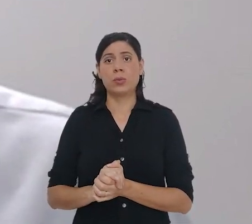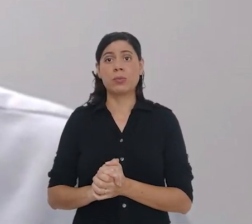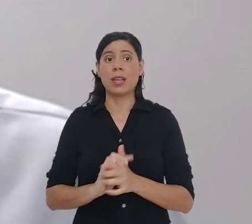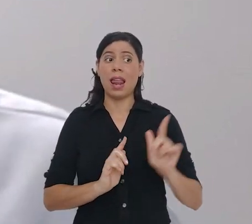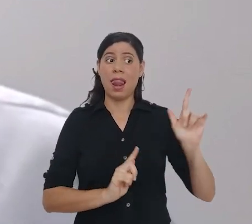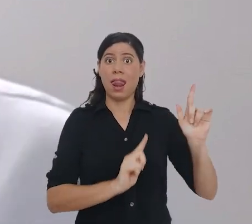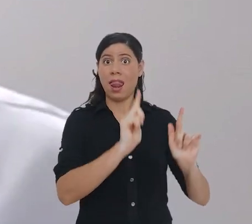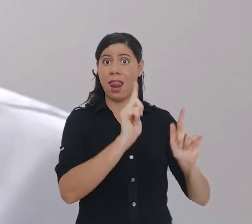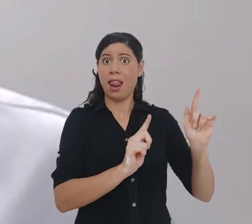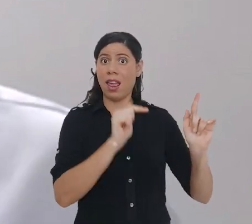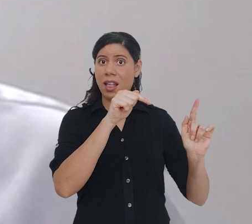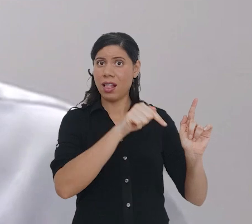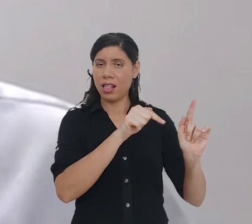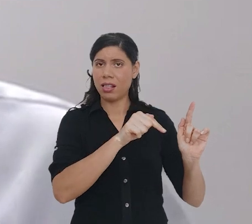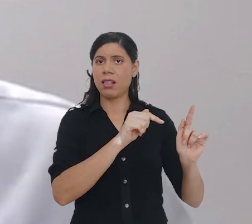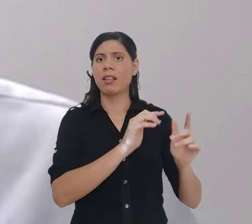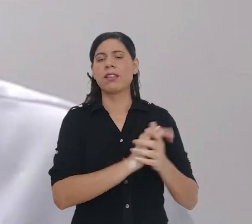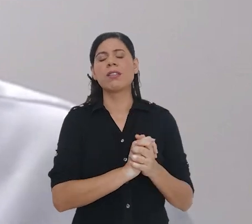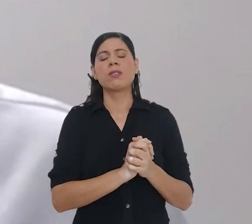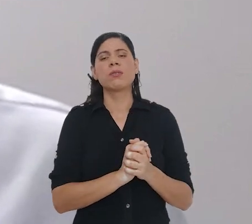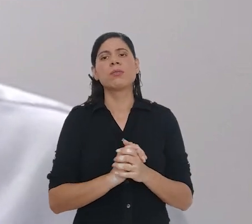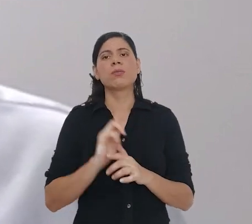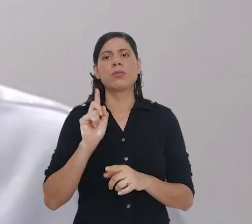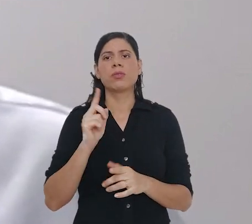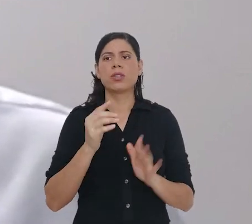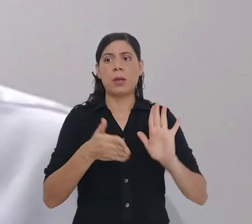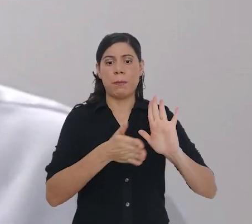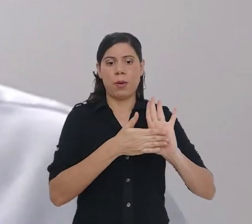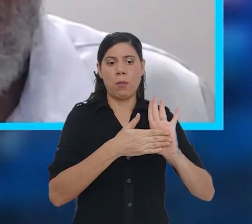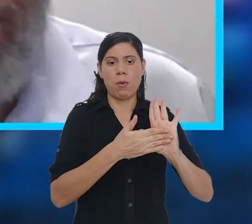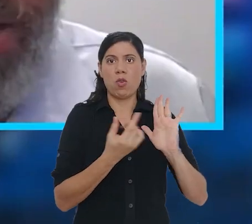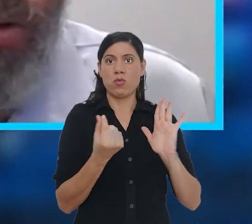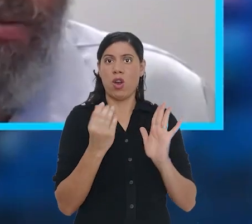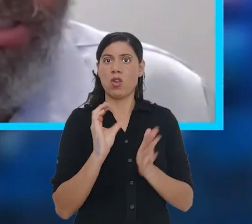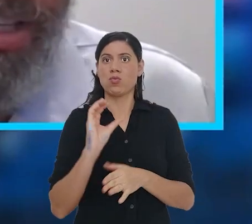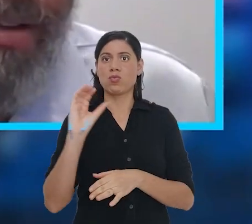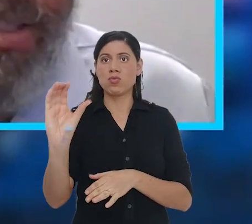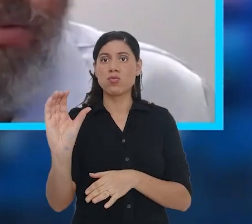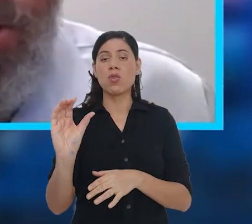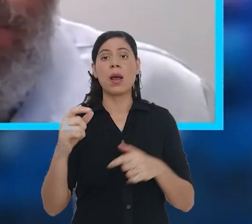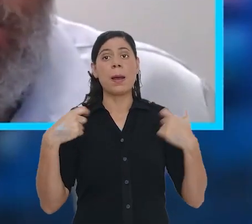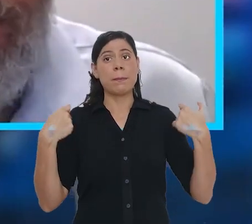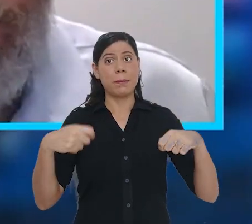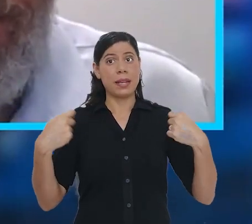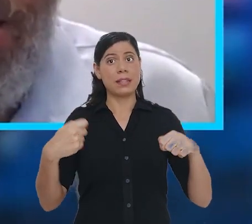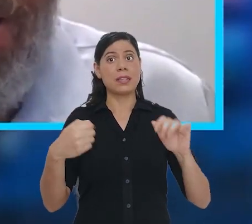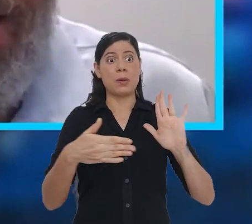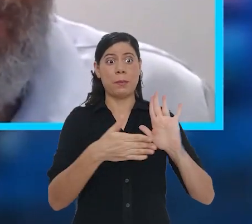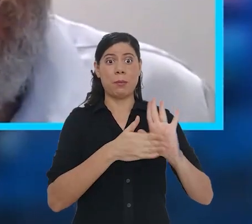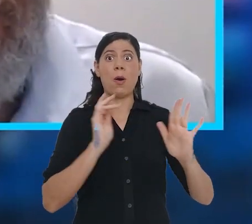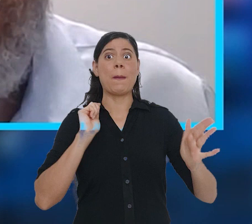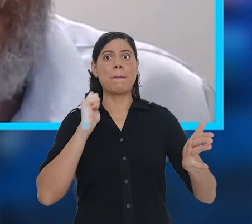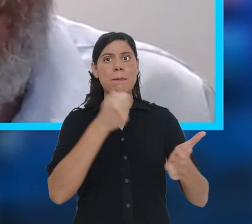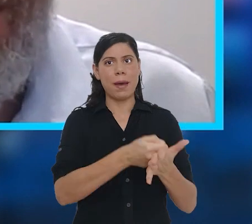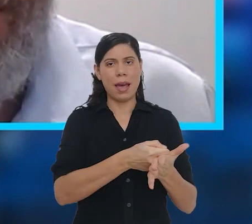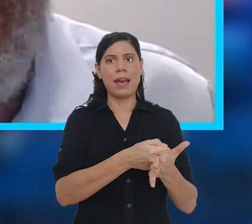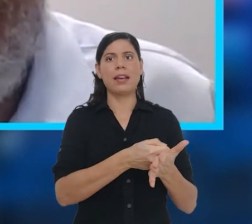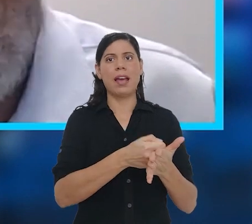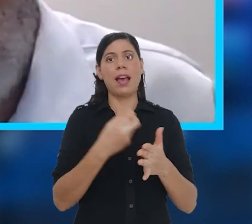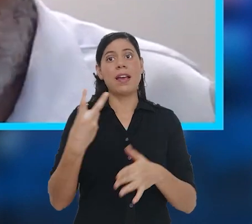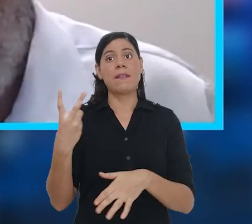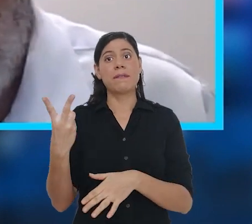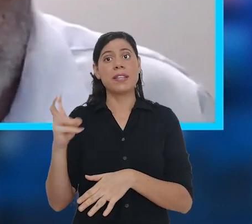de leilão, na verdade, quando você faz uma proposta, primeiro que você tem que fazer uma proposta e você tem que pagar pelo menos à